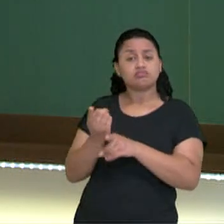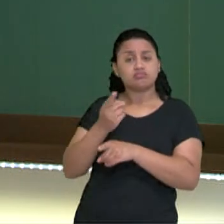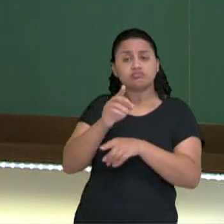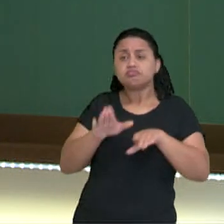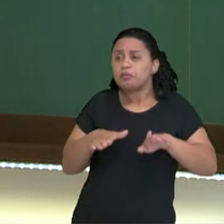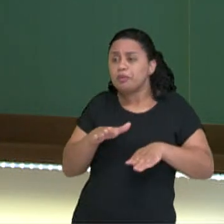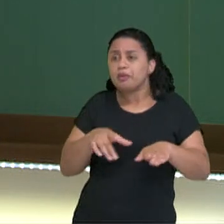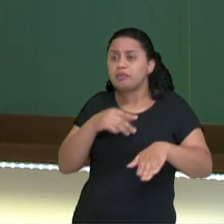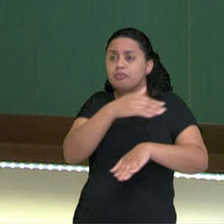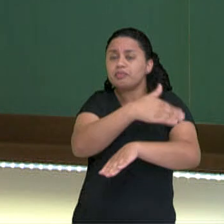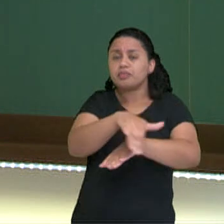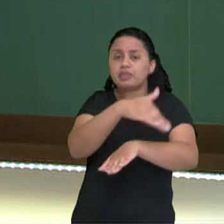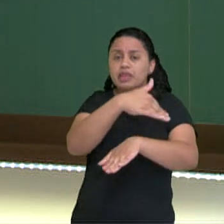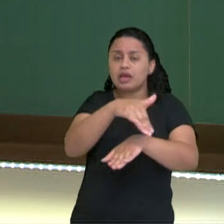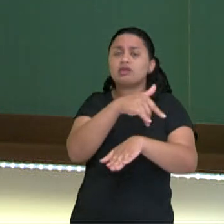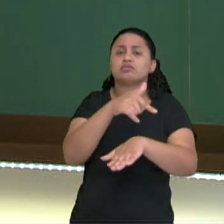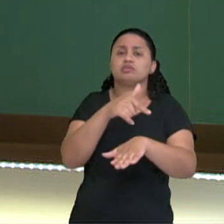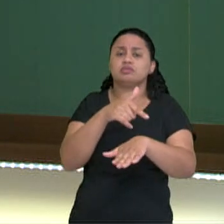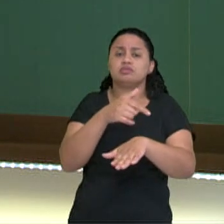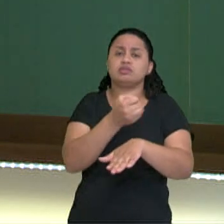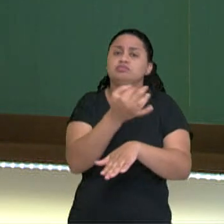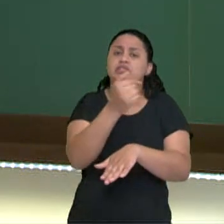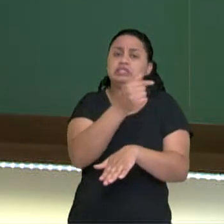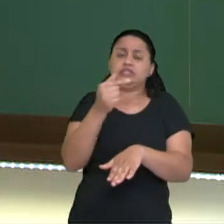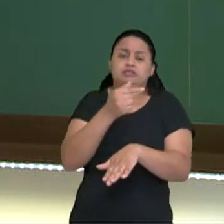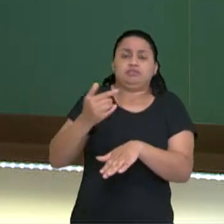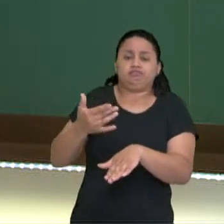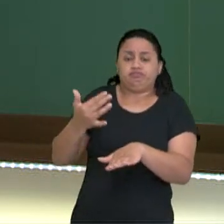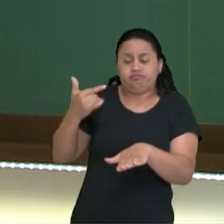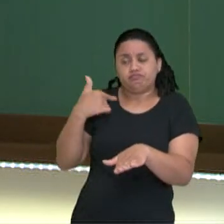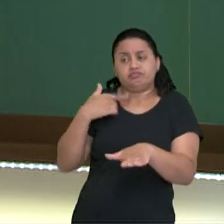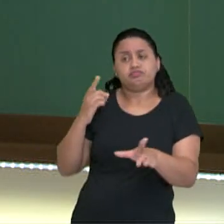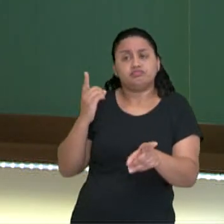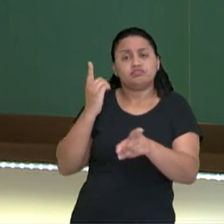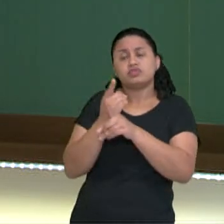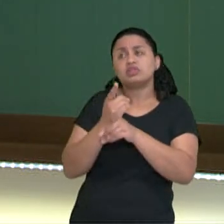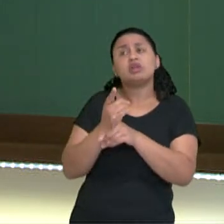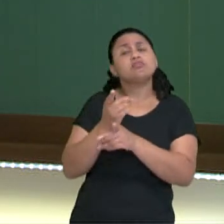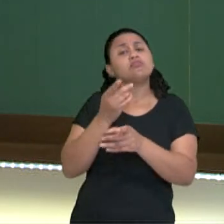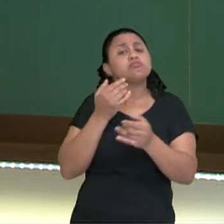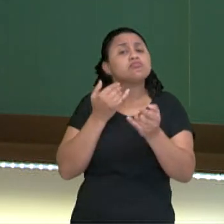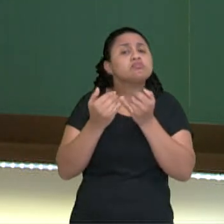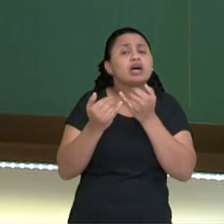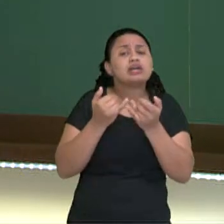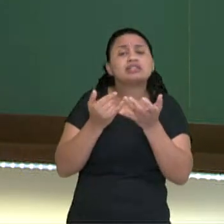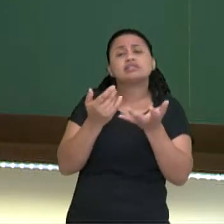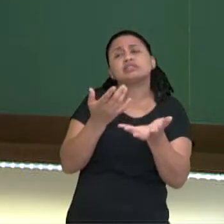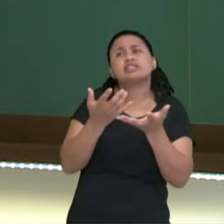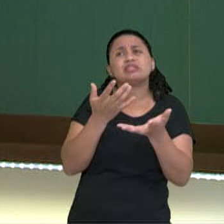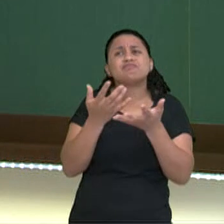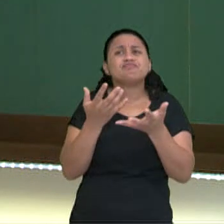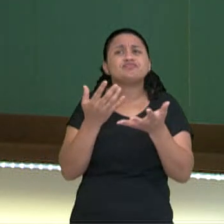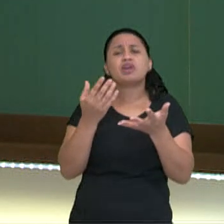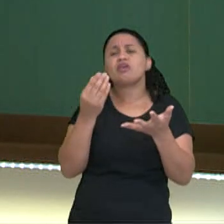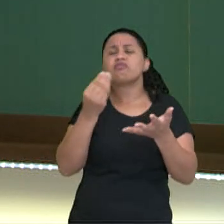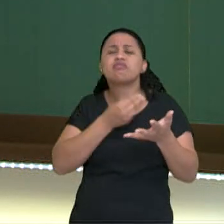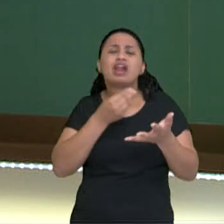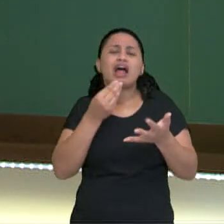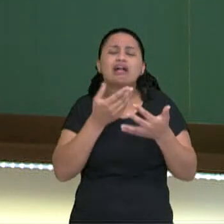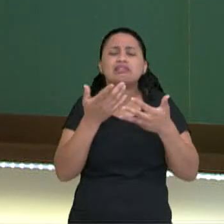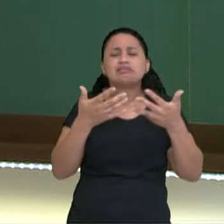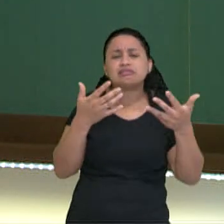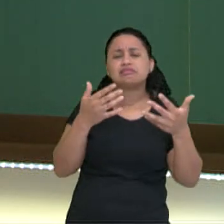na rua, algumas semanas atrás, e que ele parecia miserável, parecia